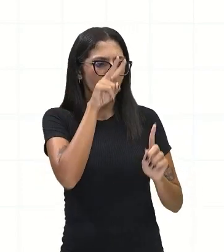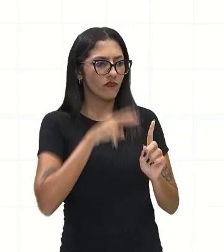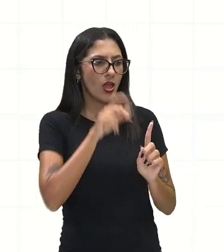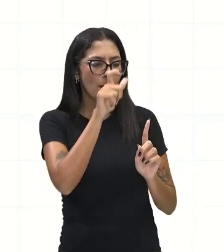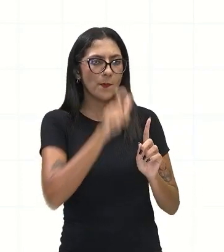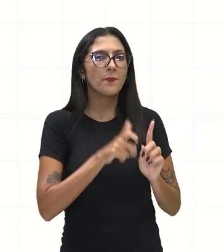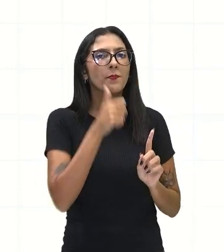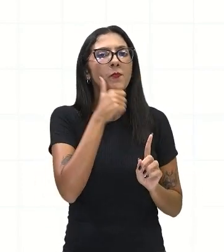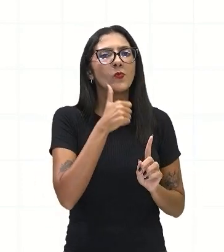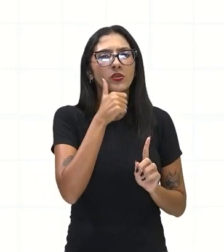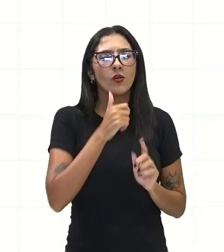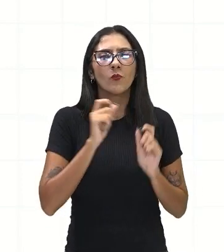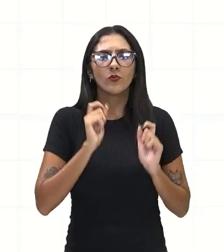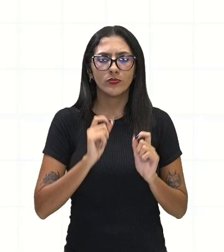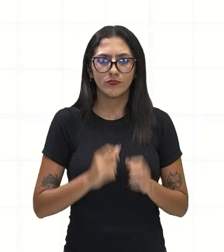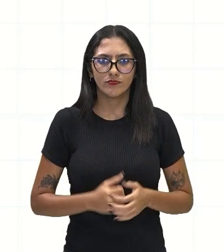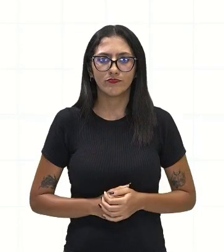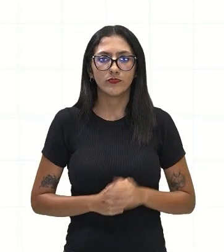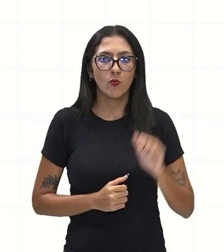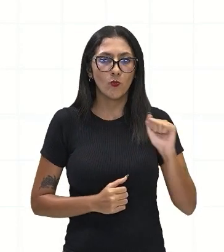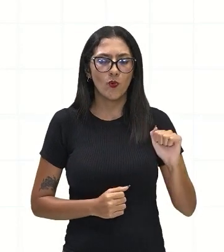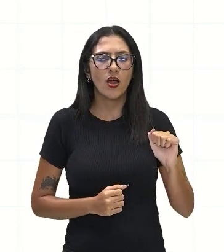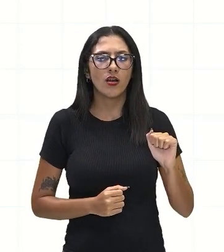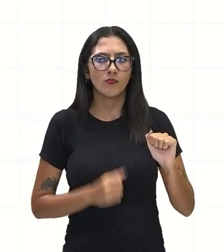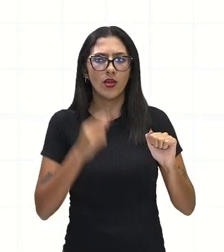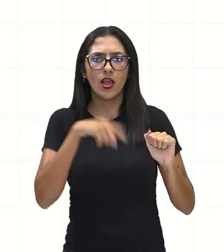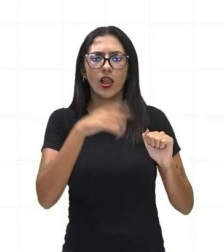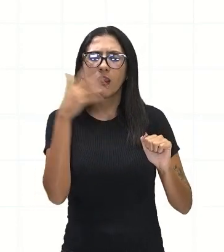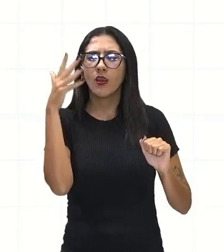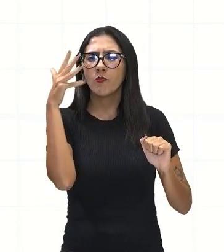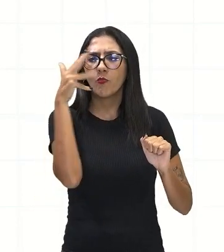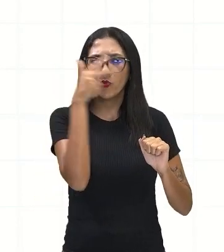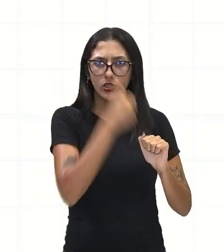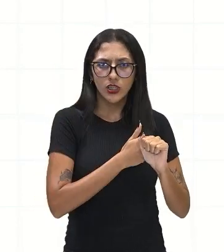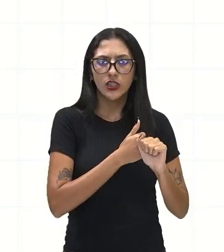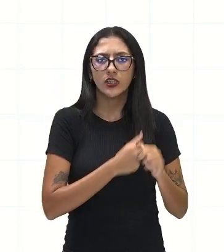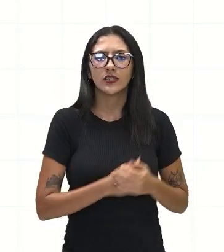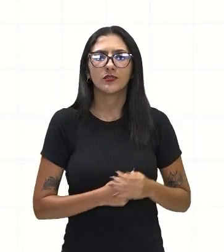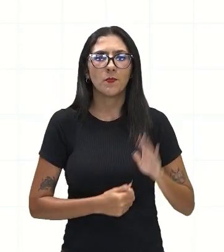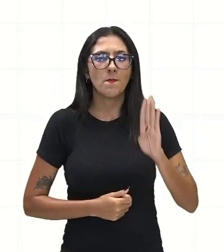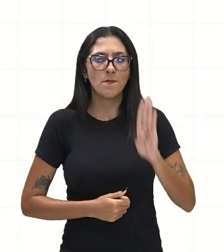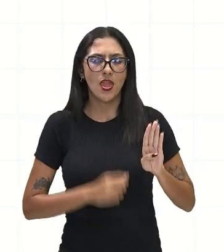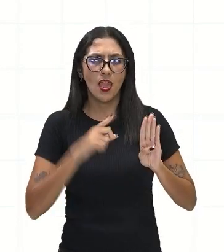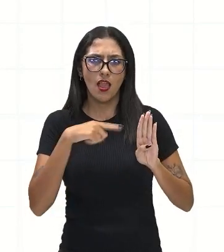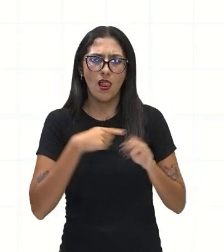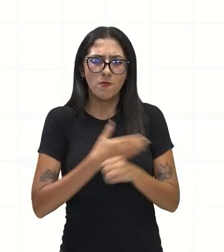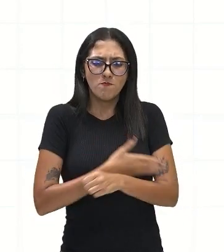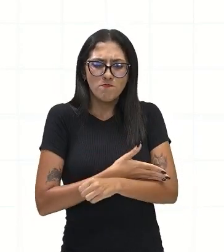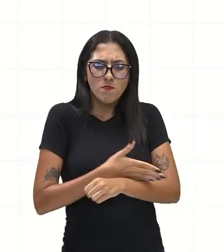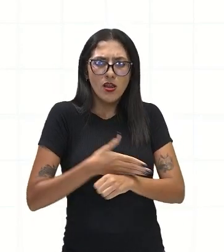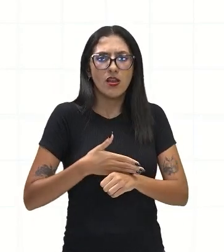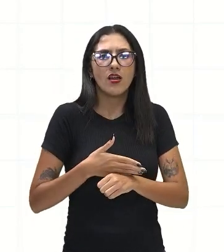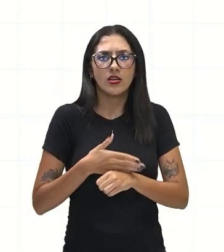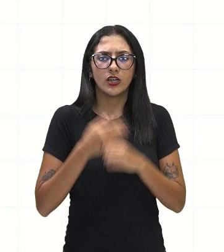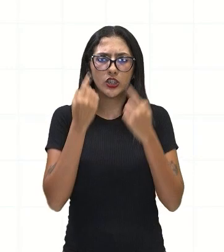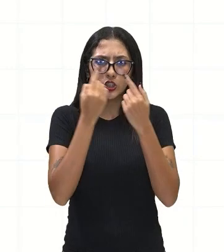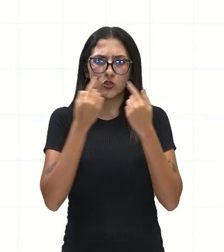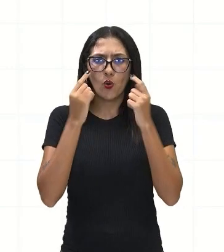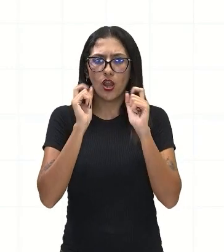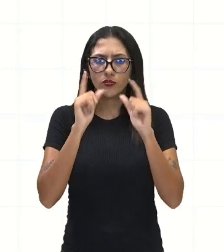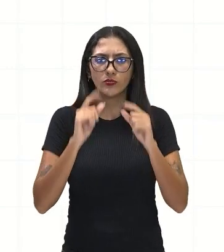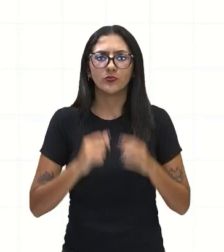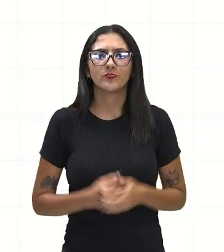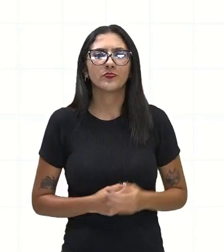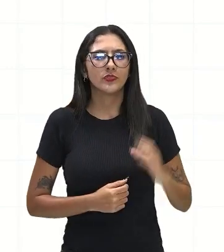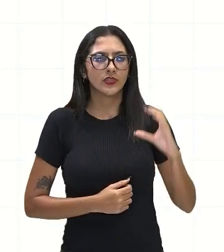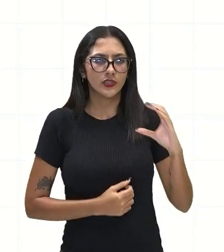princesa? Letra A, é muito bonita. Letra B, é pálida, de olhos claros. Letra